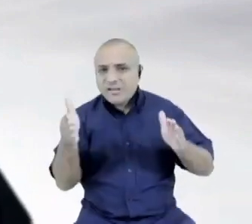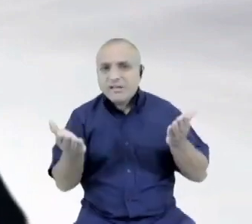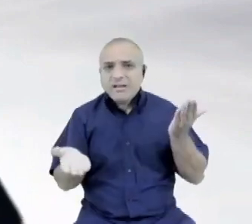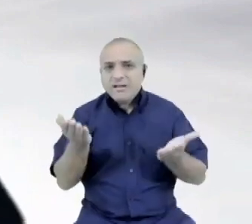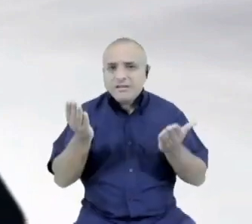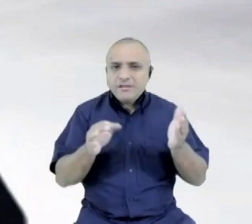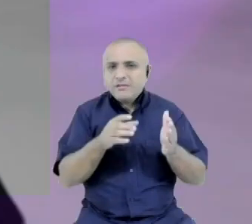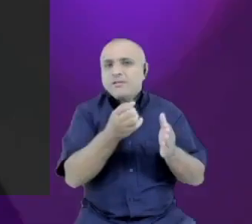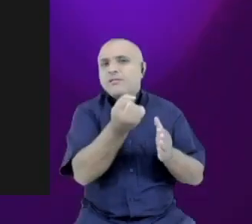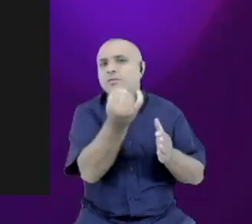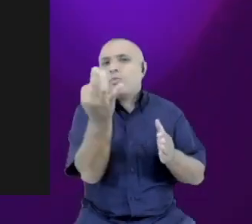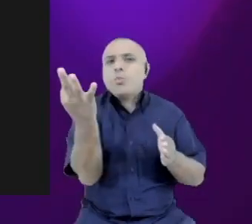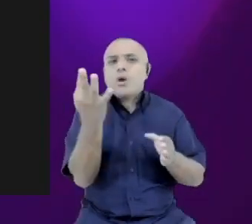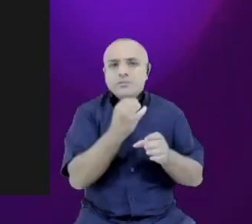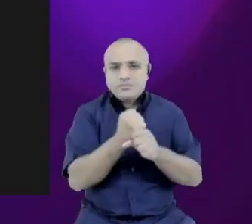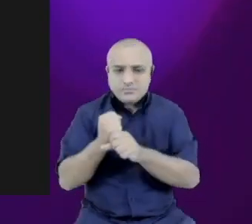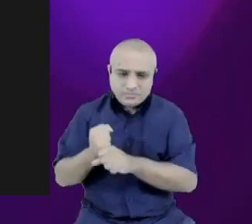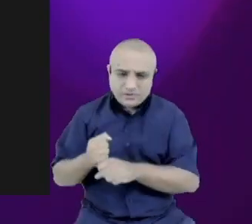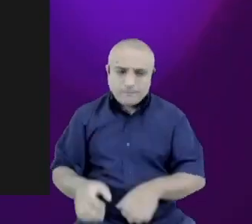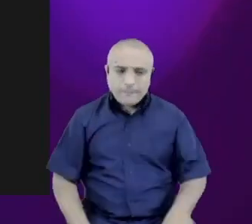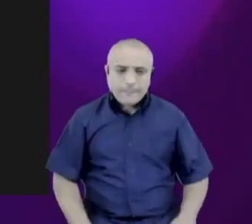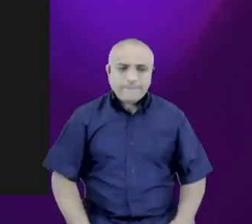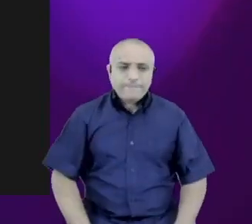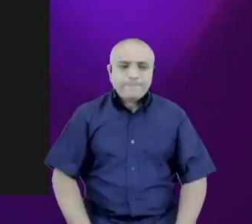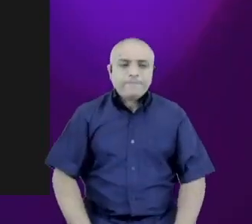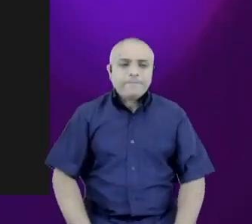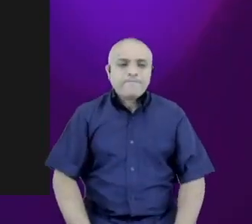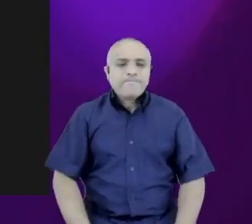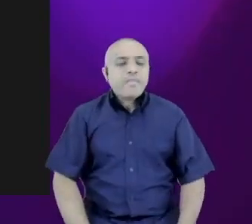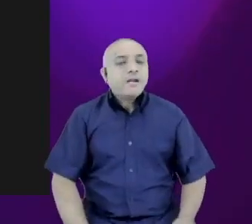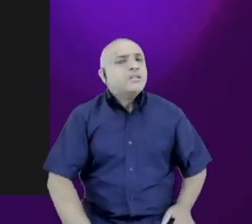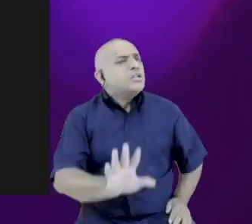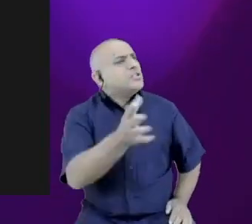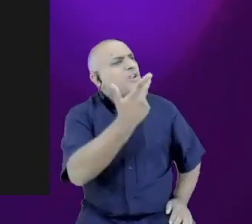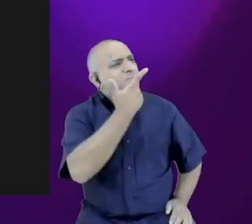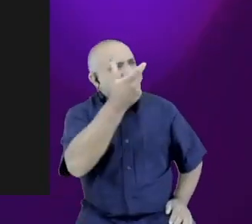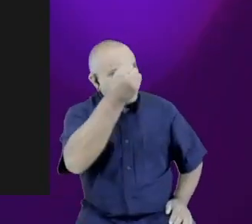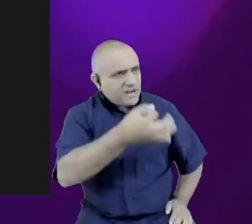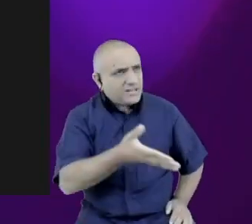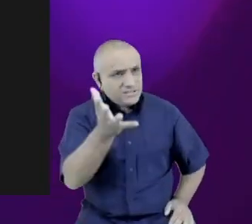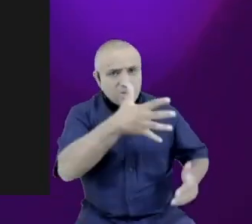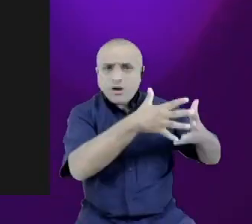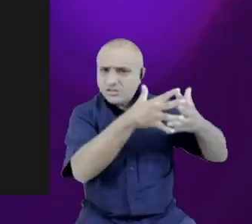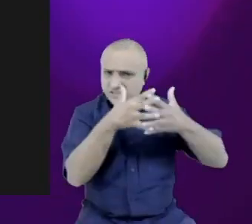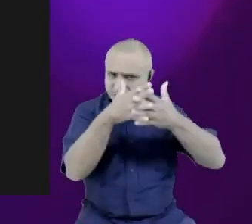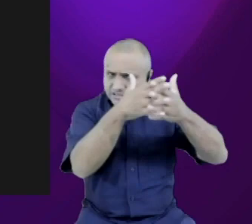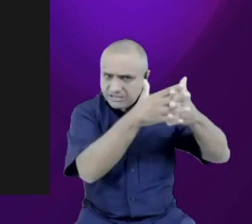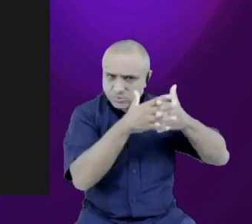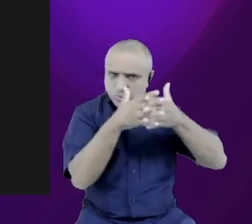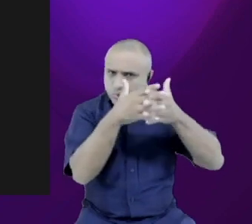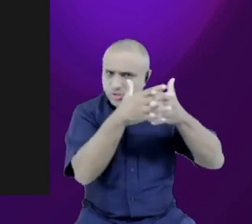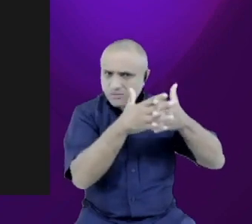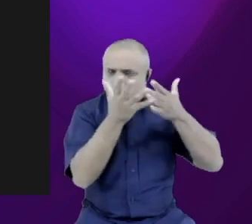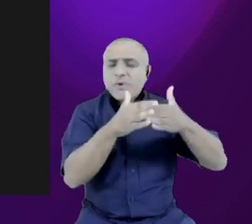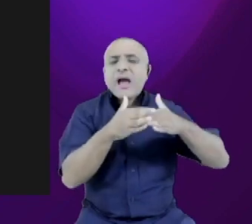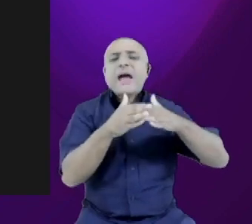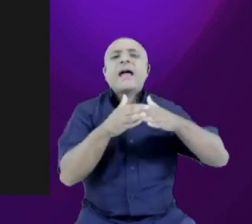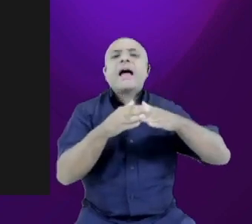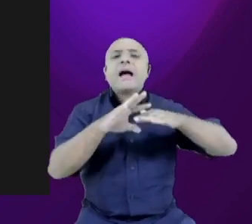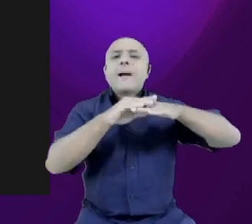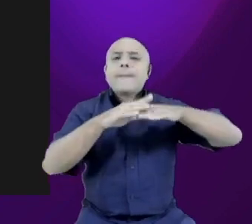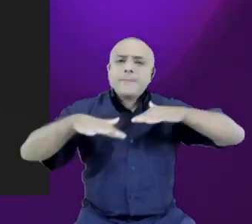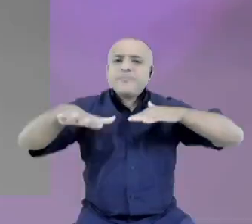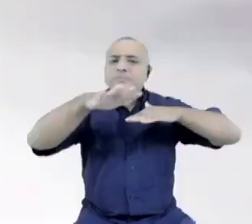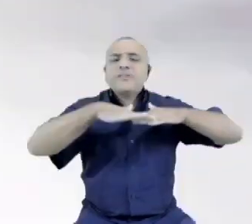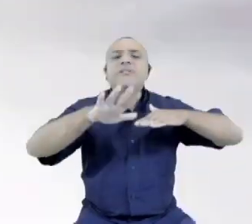custo. Só para falar uma coisa também, os Estados Unidos hoje já tem, né, para a patologia digital, já tem códigos